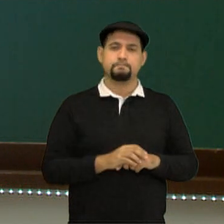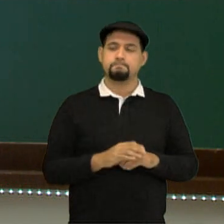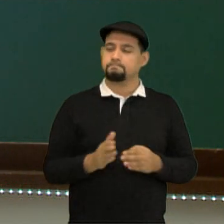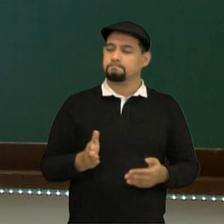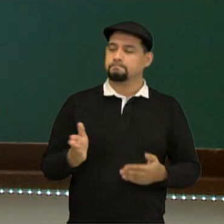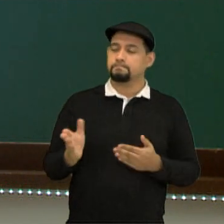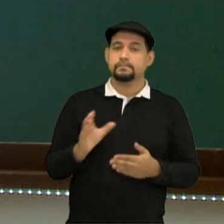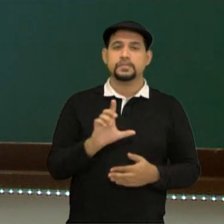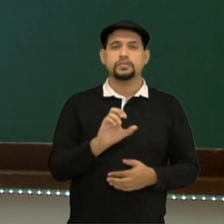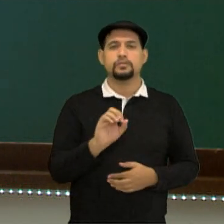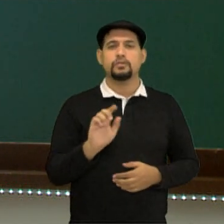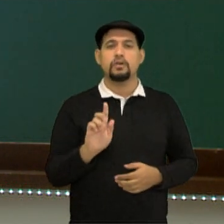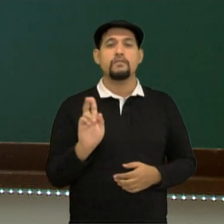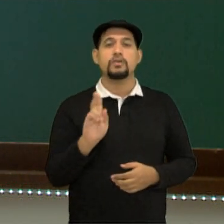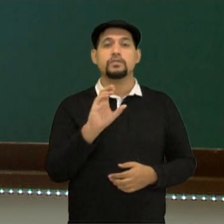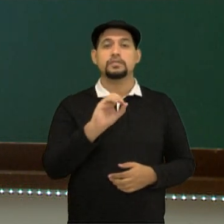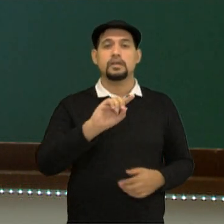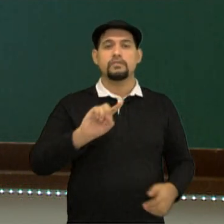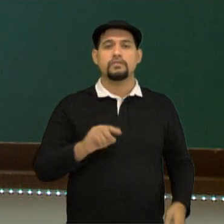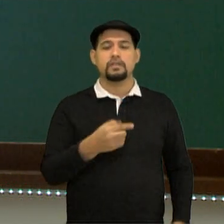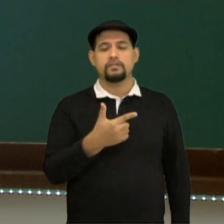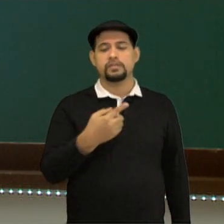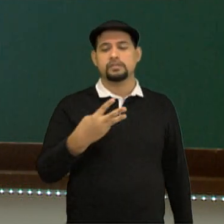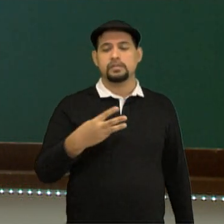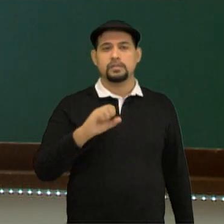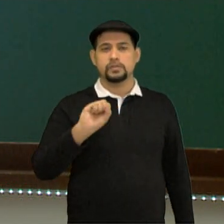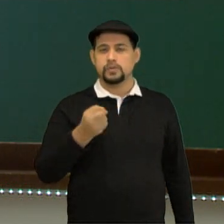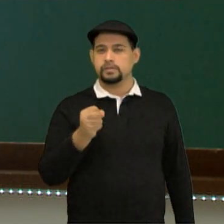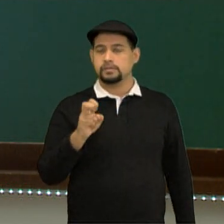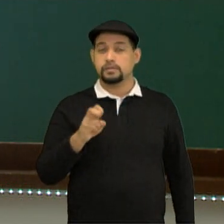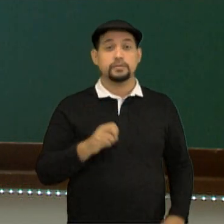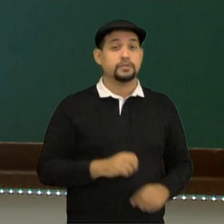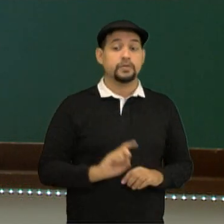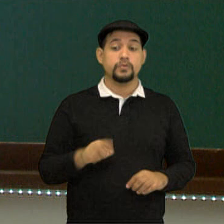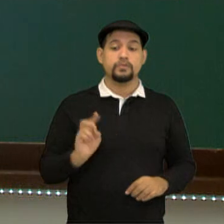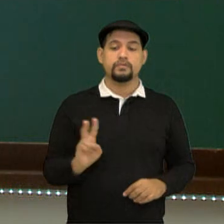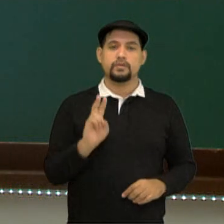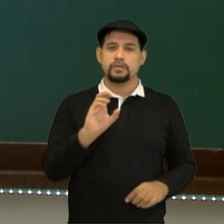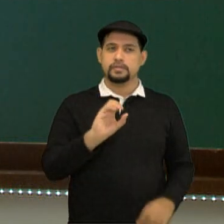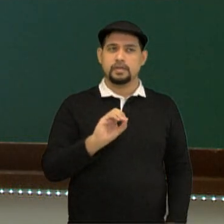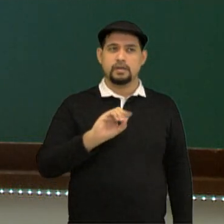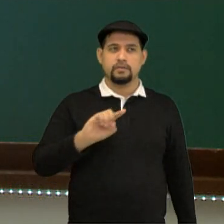aqui, o log desse valor é 0,2385 e o log desse valor